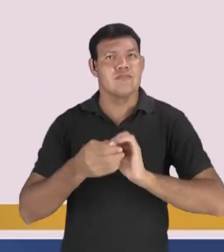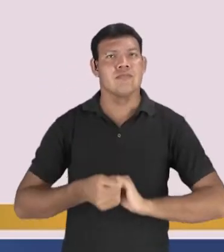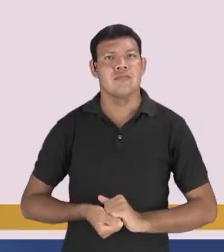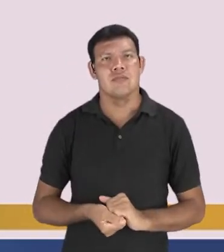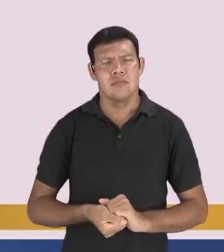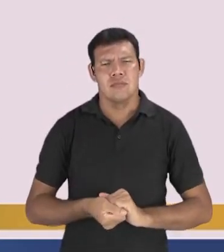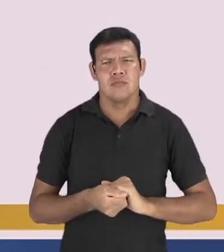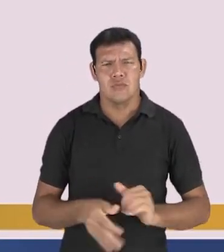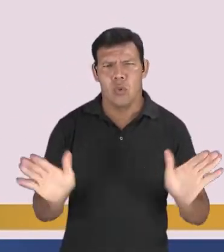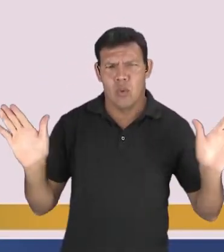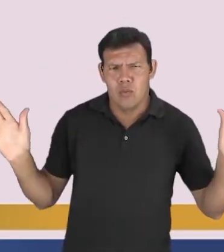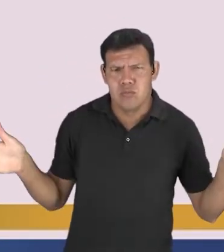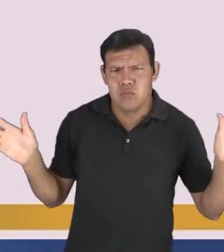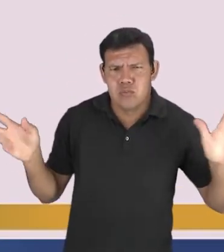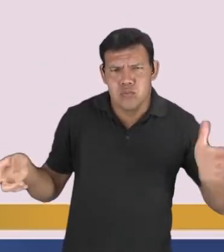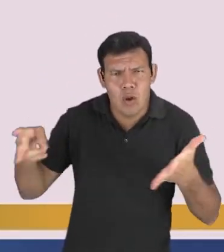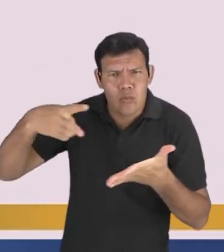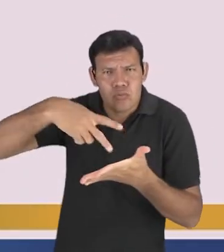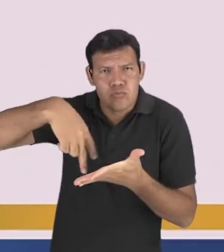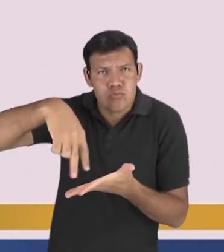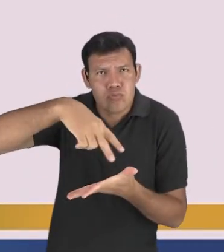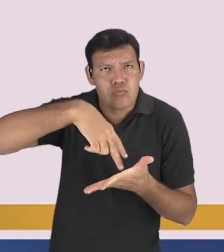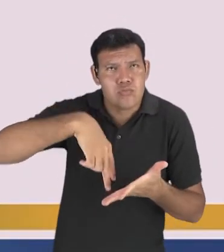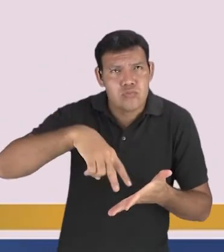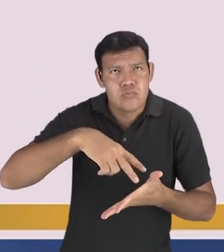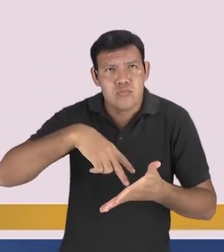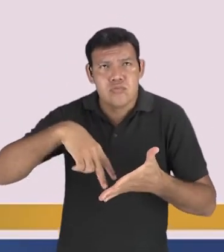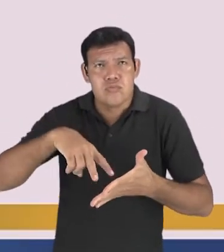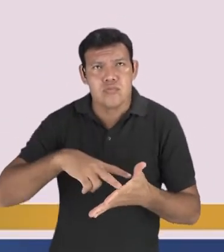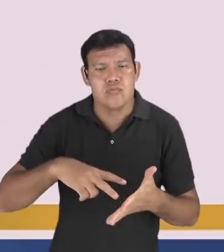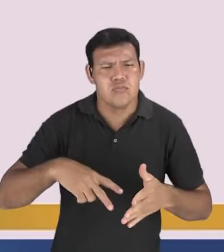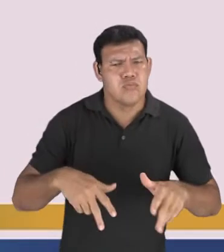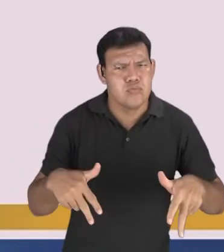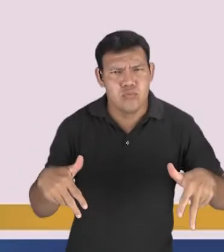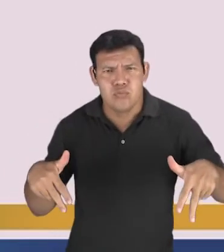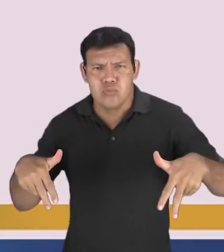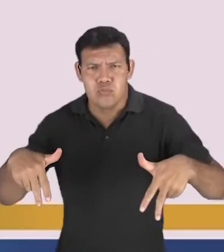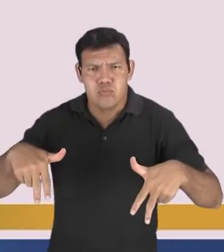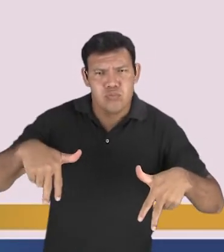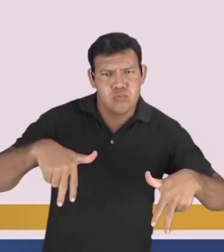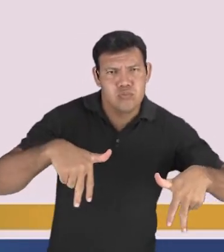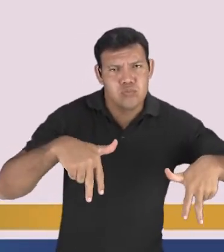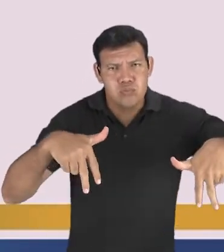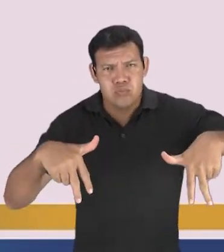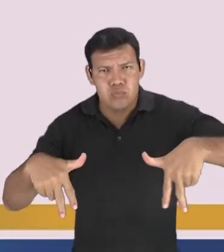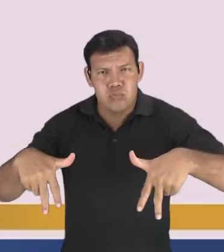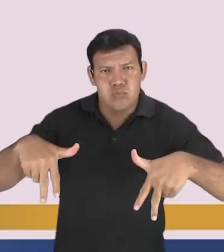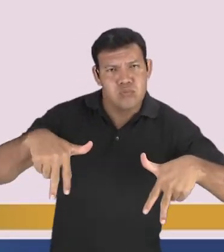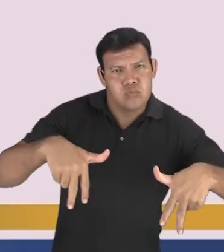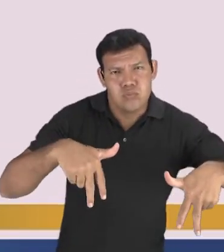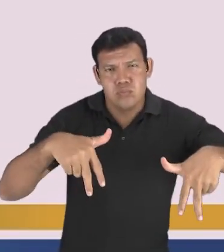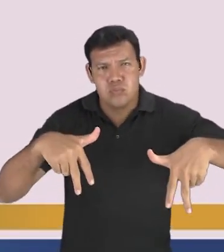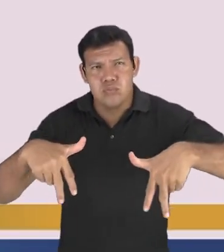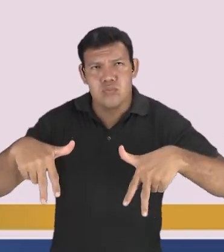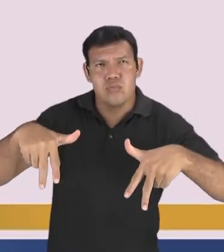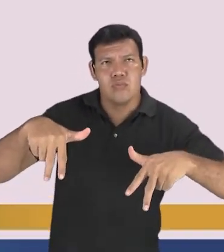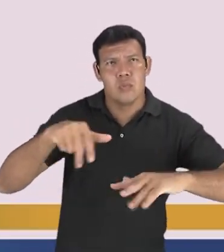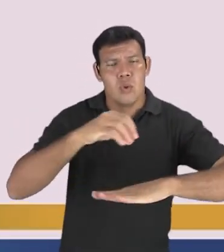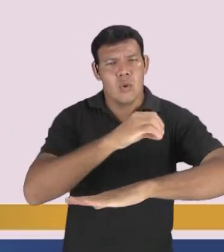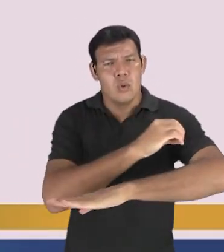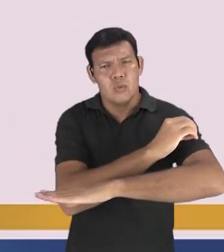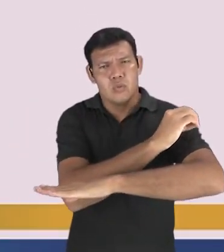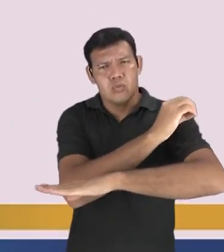de Parintins. Observe nesse slide que eu trago o desenho dos dois bois, o boi caprichoso e o boi garantido.